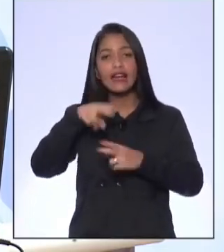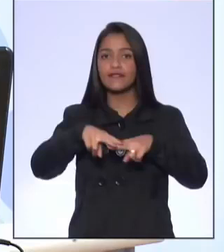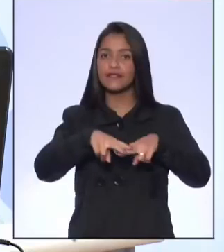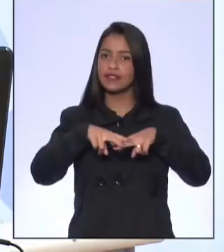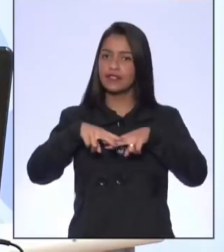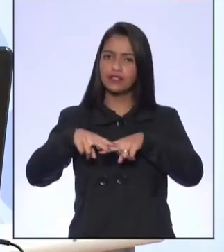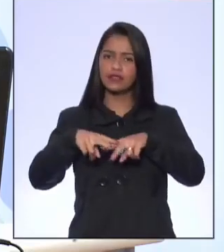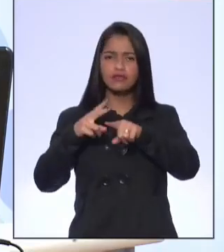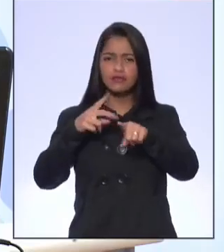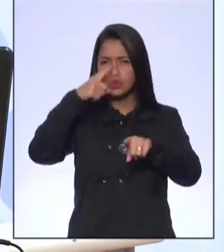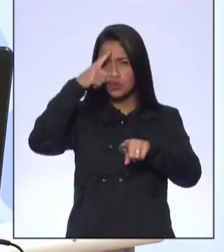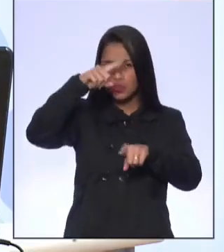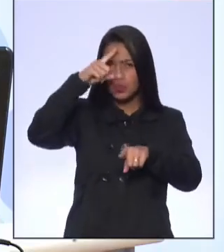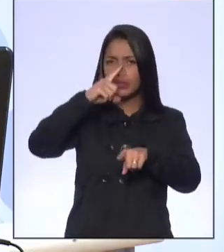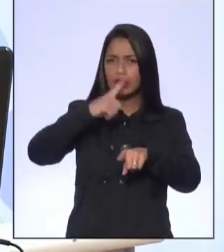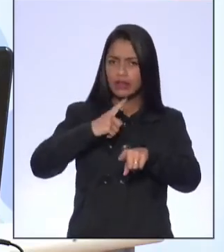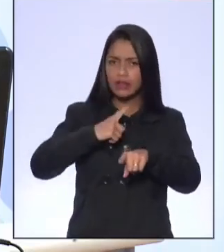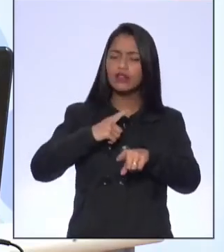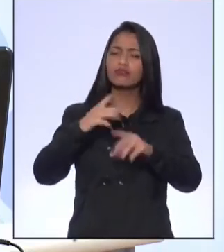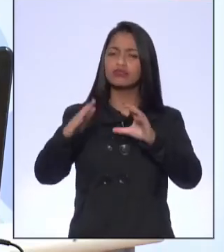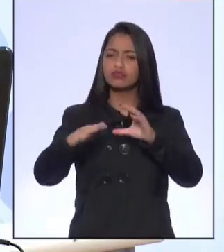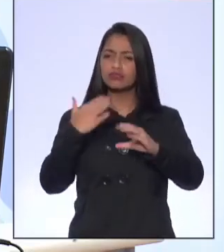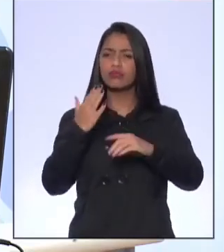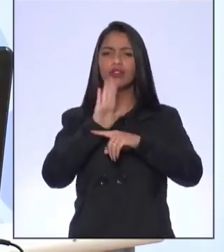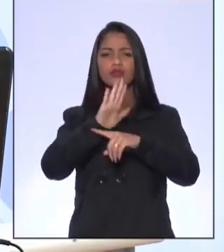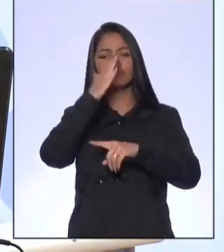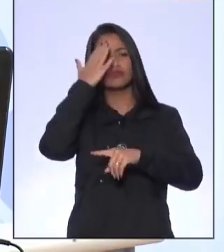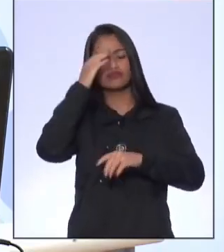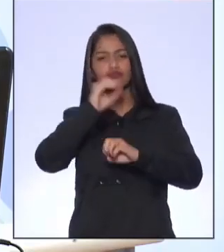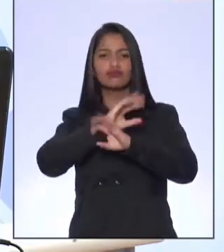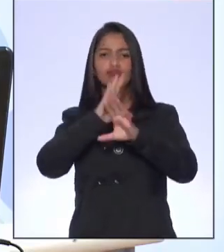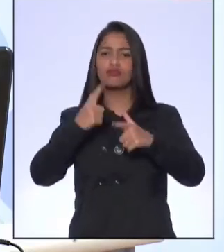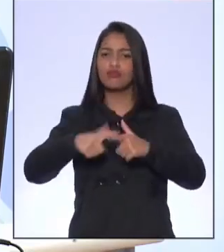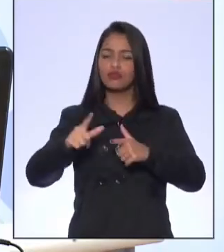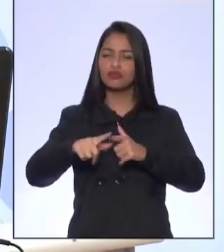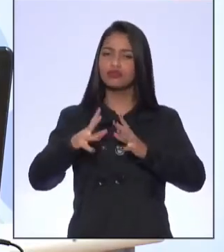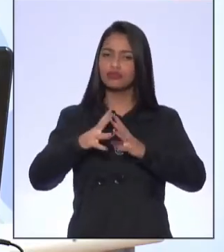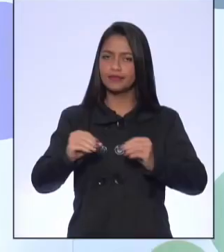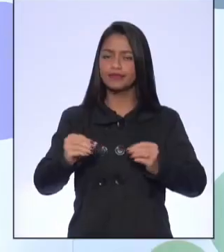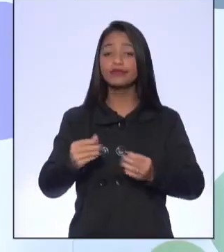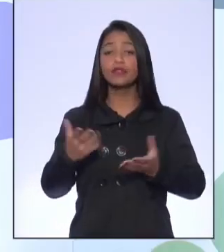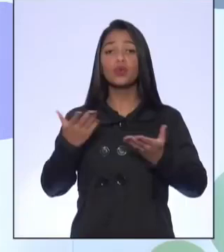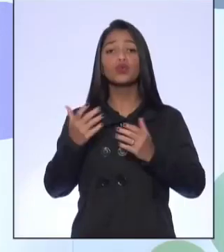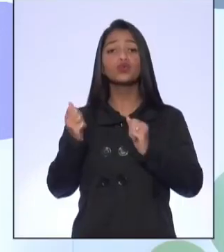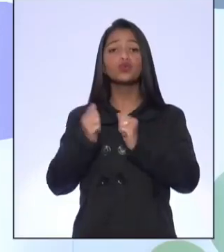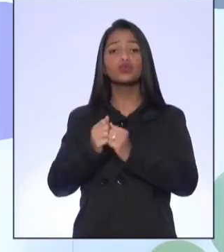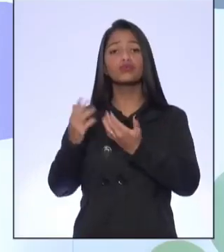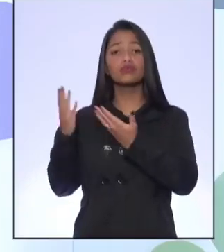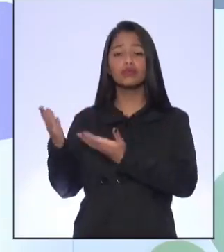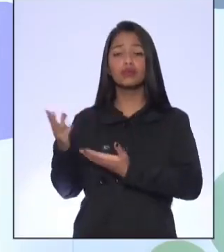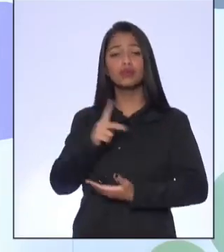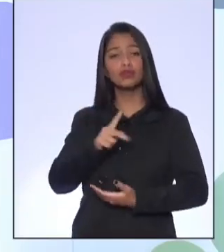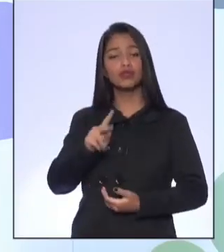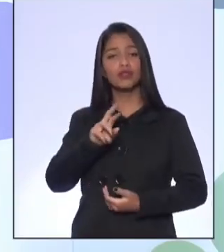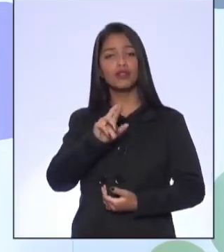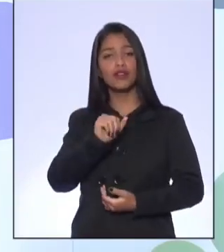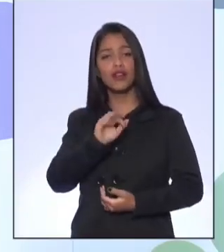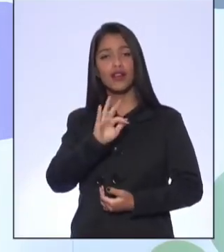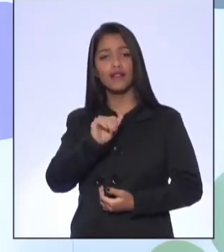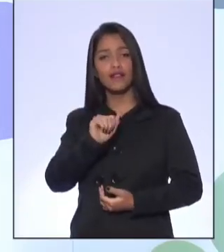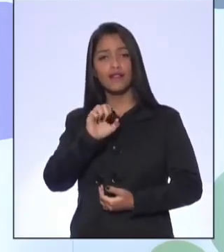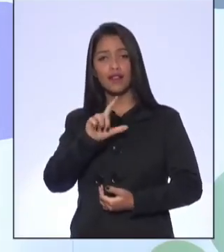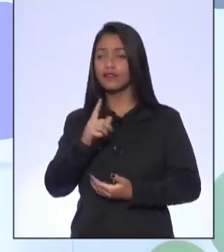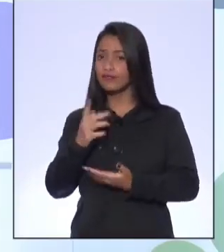ou não e tentar sanar esses problemas, né? Hoje, quem está comigo é o professor Rafael, né, Rafa? Olá pessoal, tudo bem?